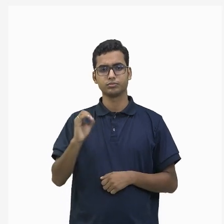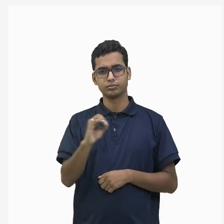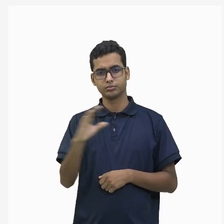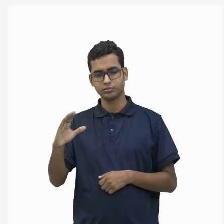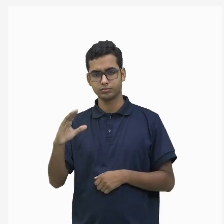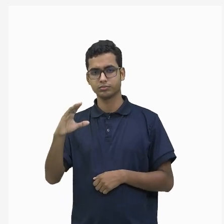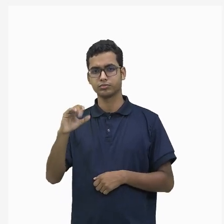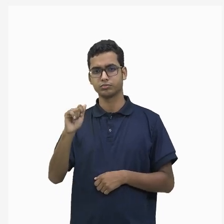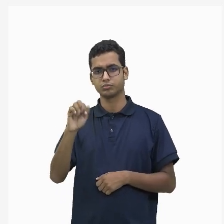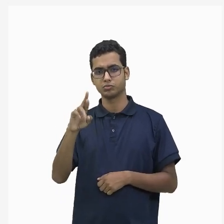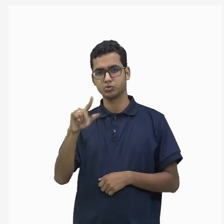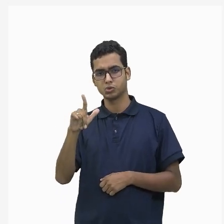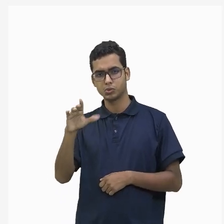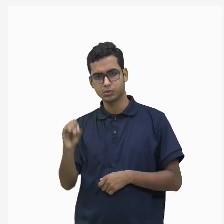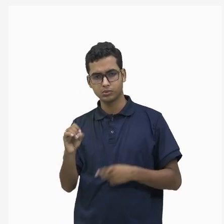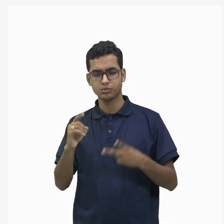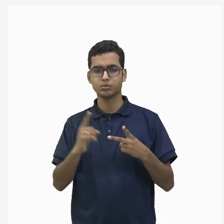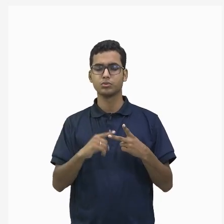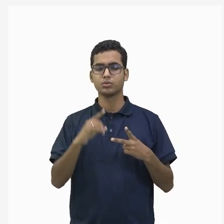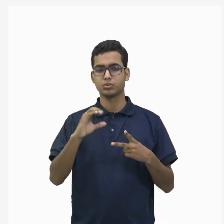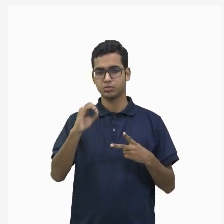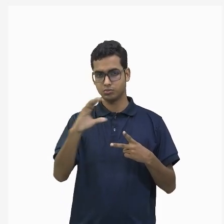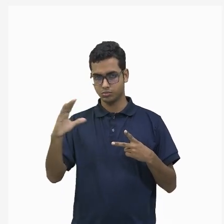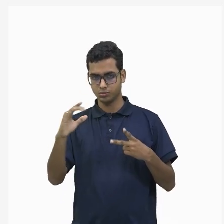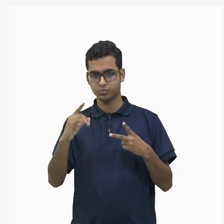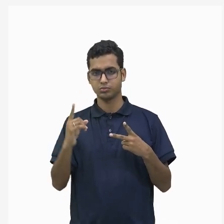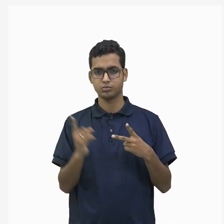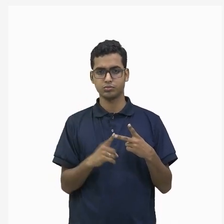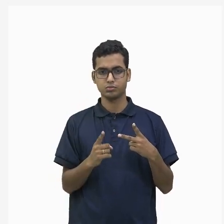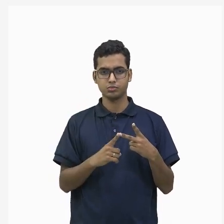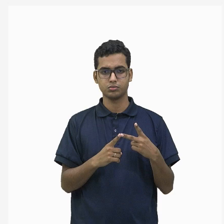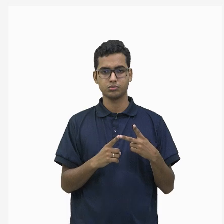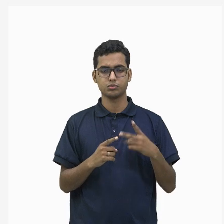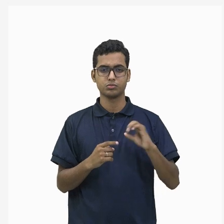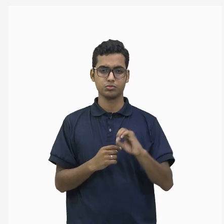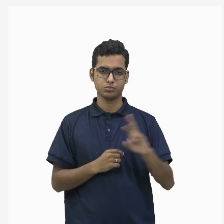ficou para Carlos o Calvo, tá? A parte